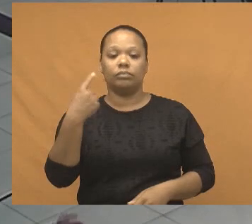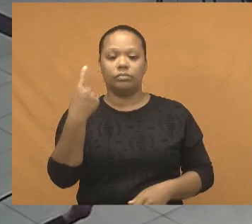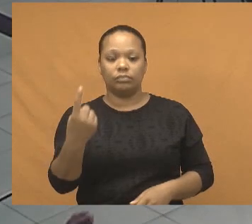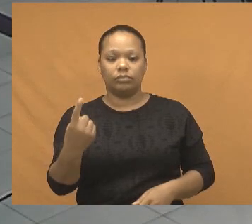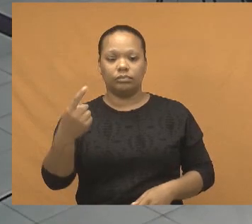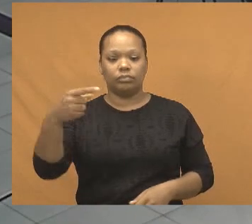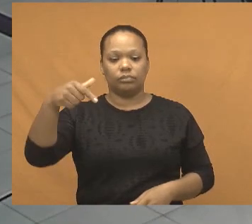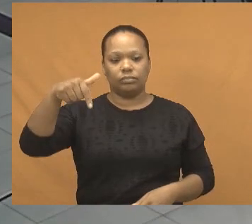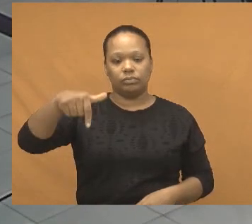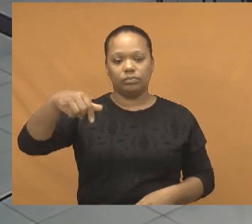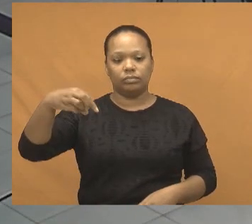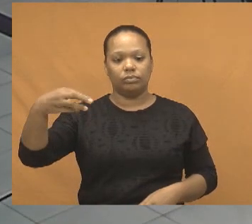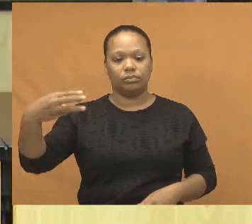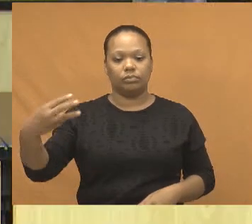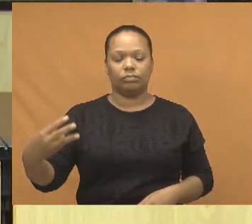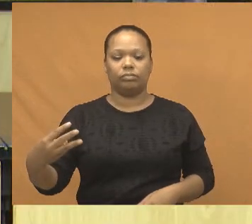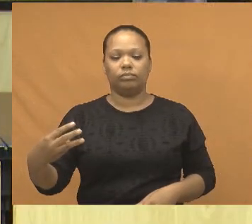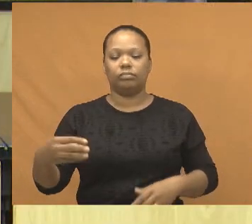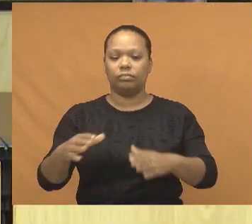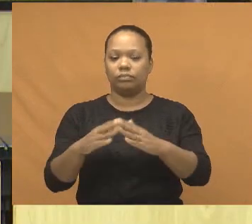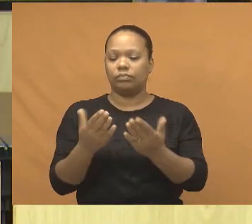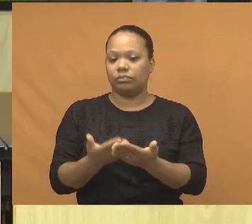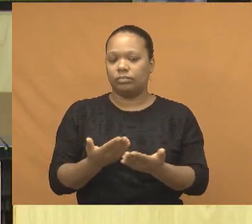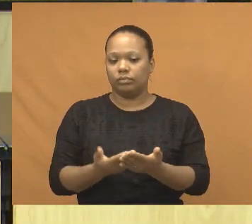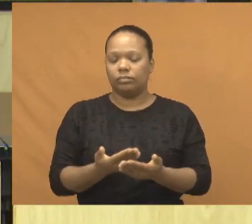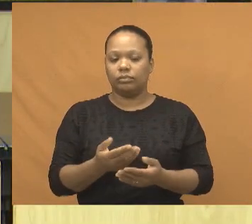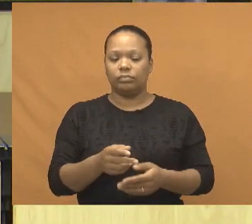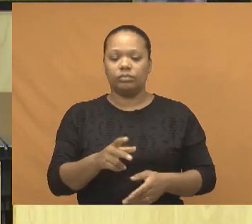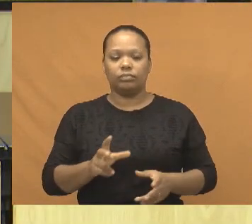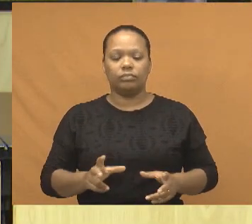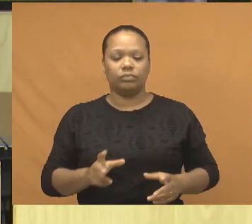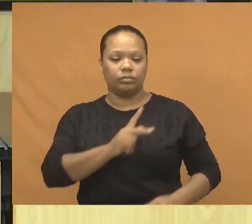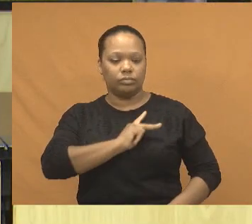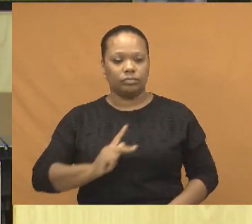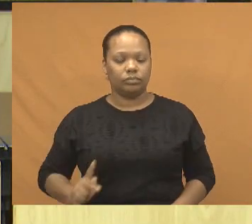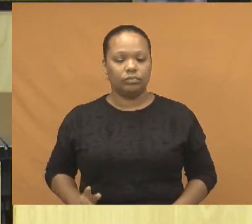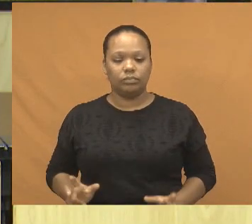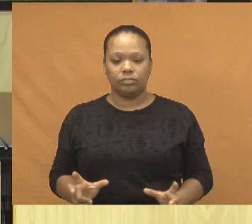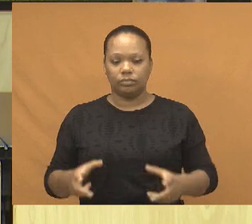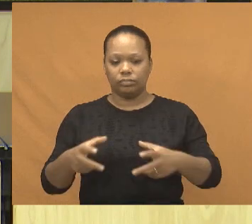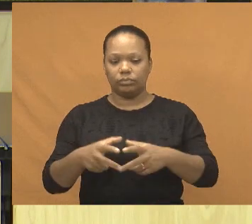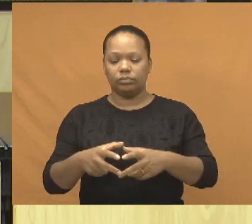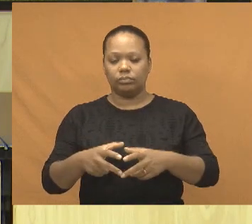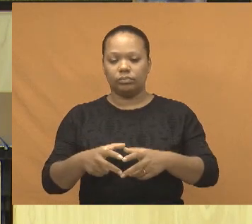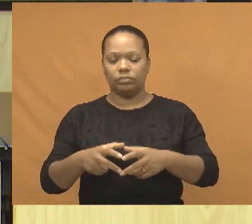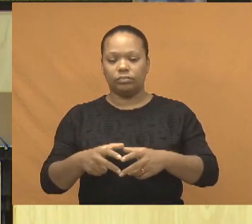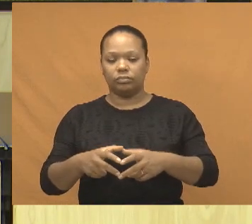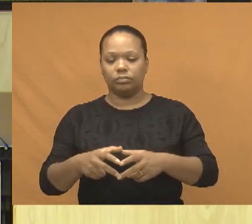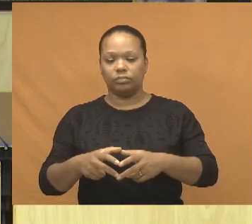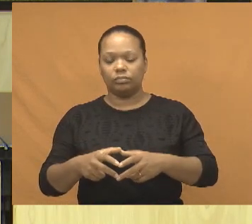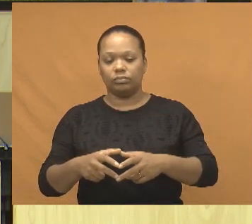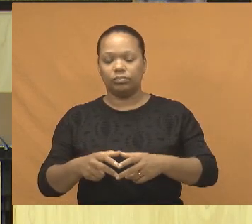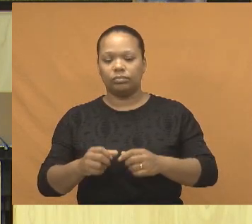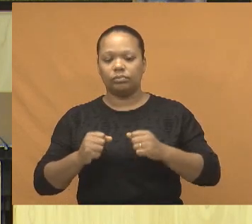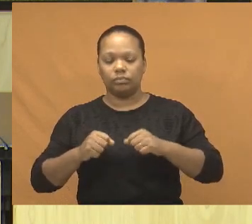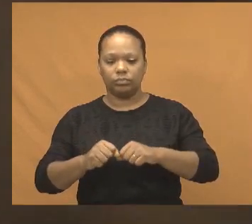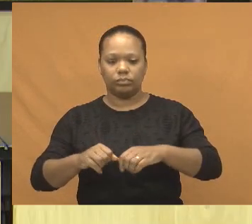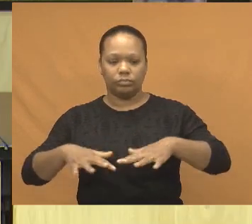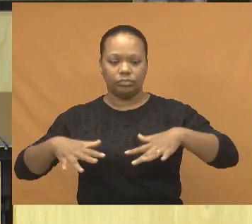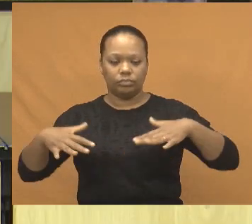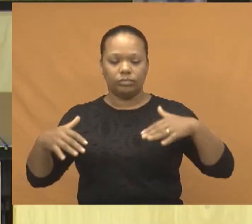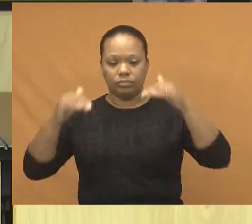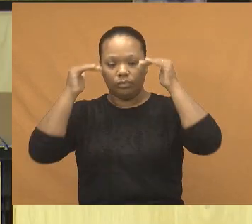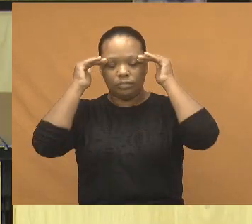número 173. Requeremos ao excelentíssimo senhor presidente desta casa, ouvido e aprovado pela Igreja Plenário, cumpridas